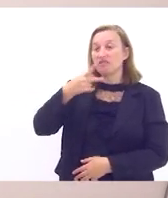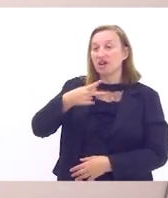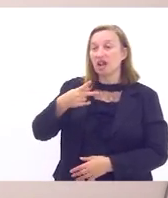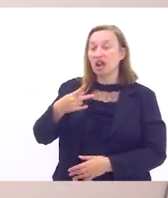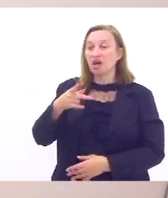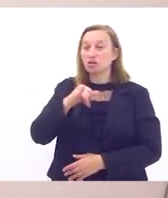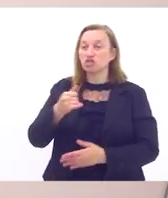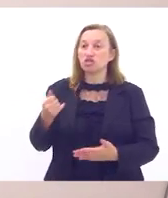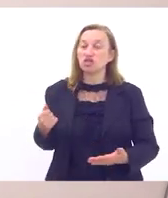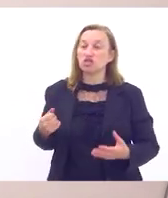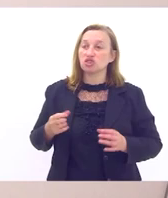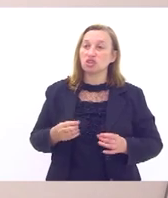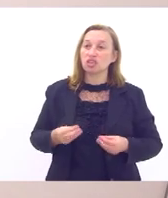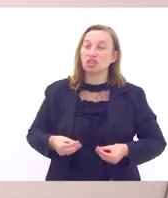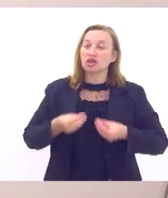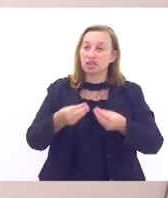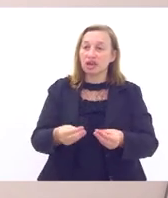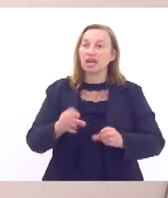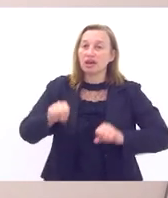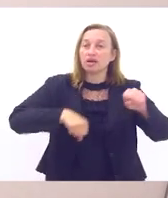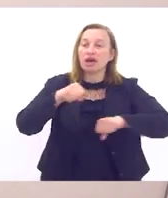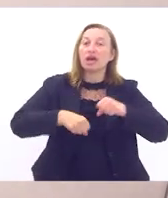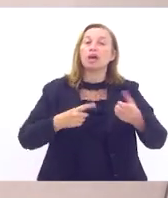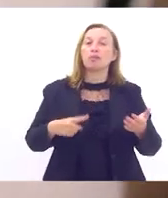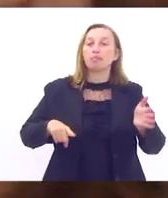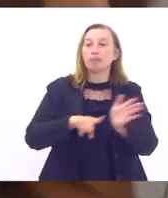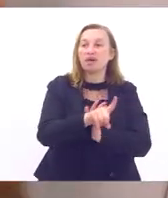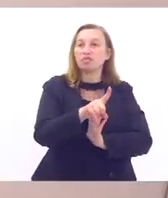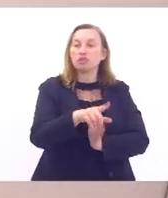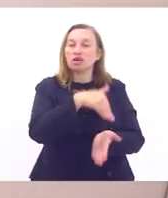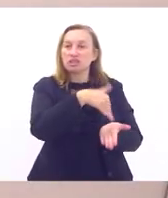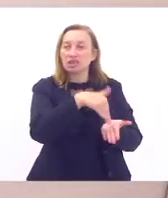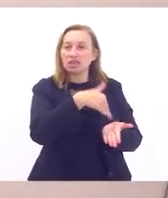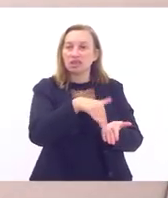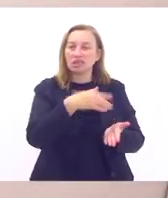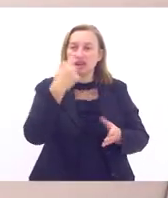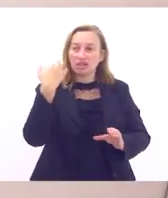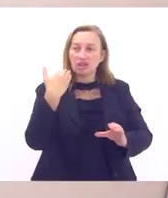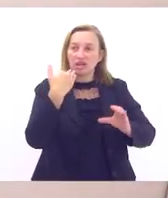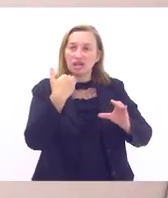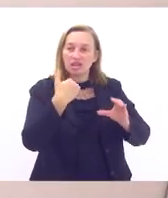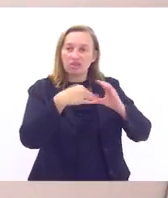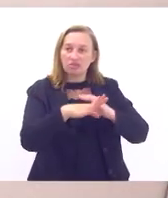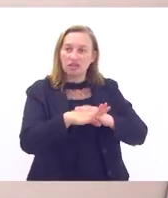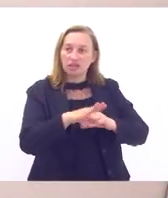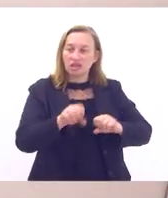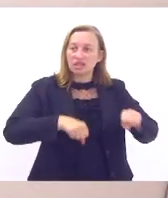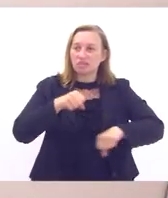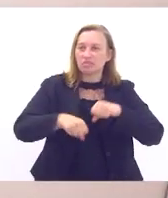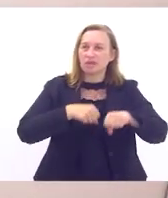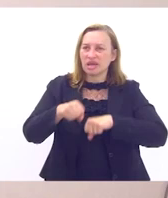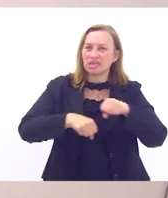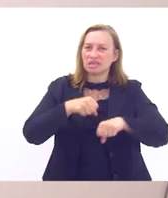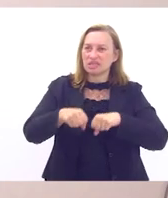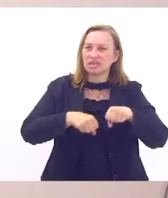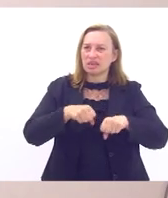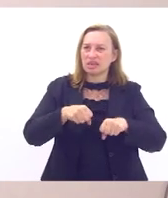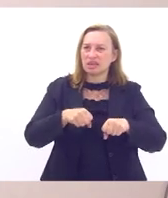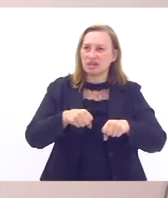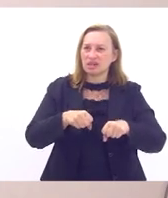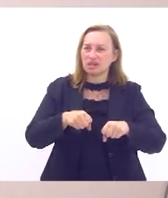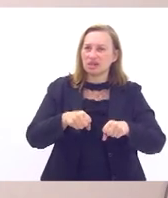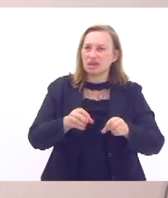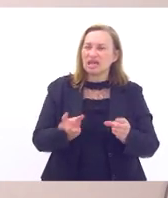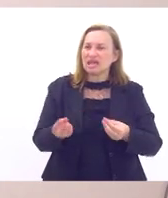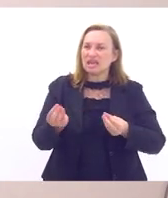das bicicletas, ela perguntou para a pessoa lá da secretaria. Ela comentou que estava mandando as bicicletas desmontadas. Aí a gente falou